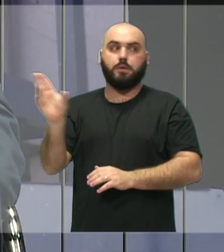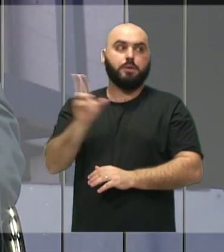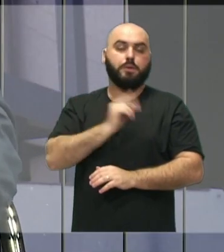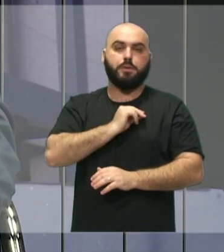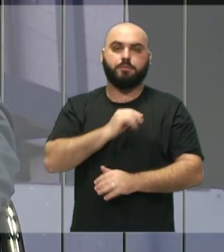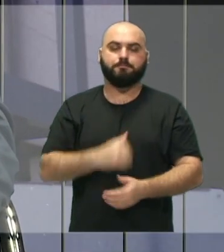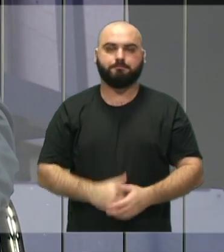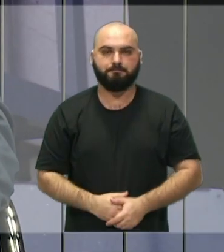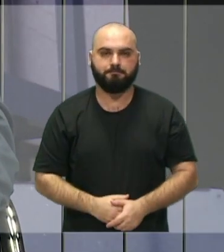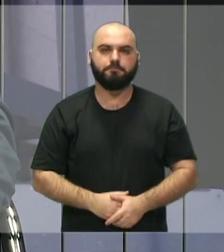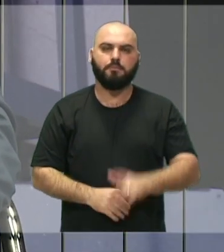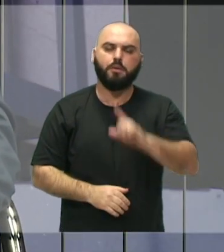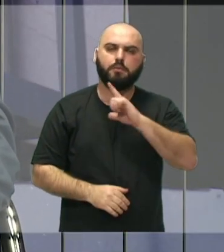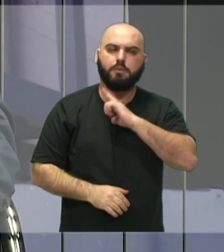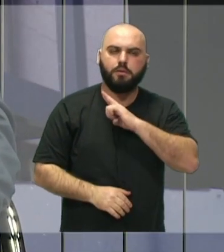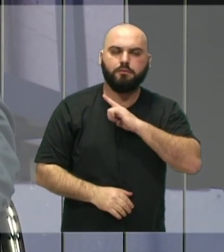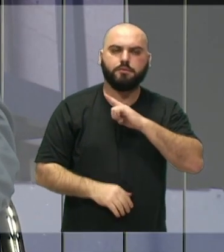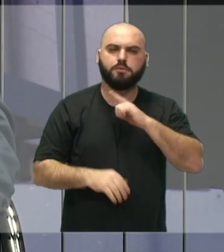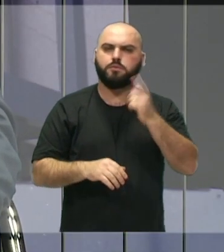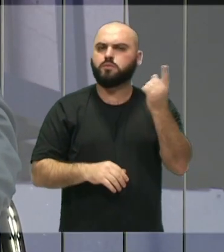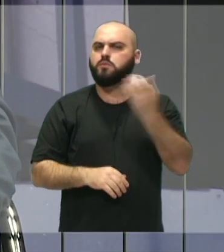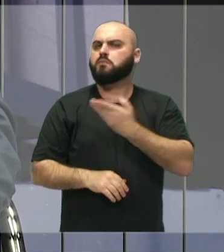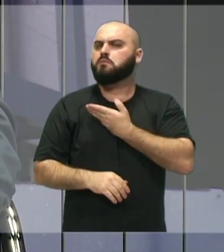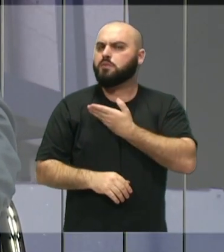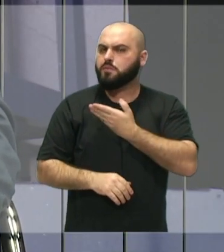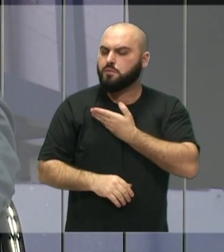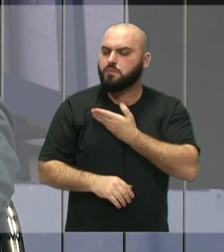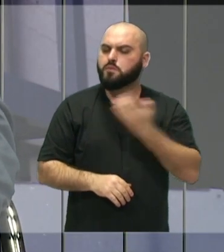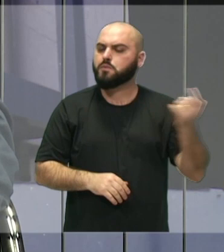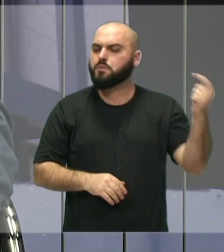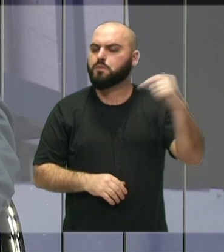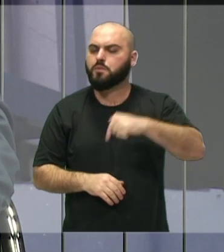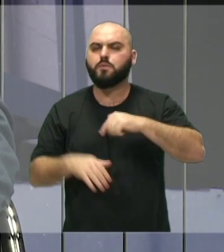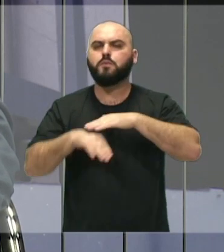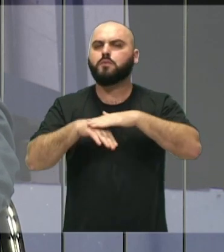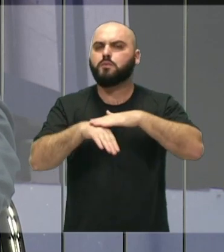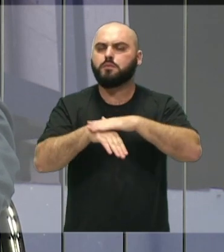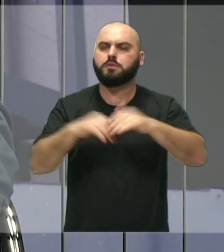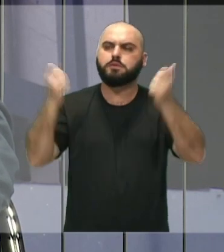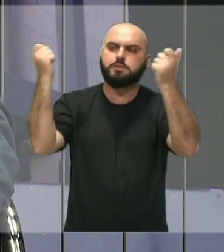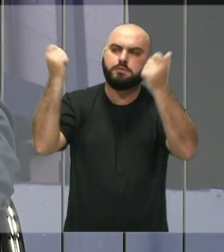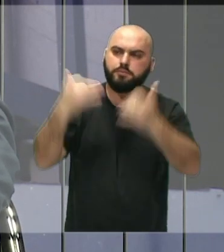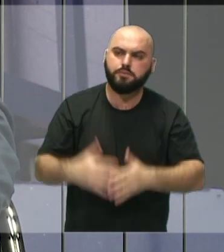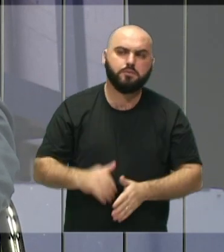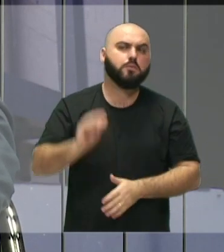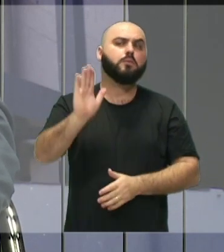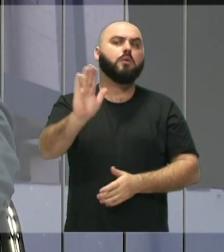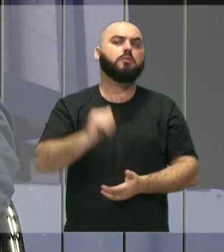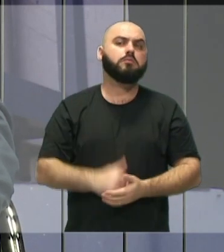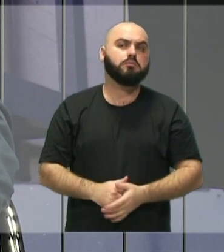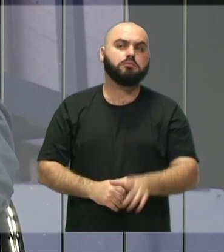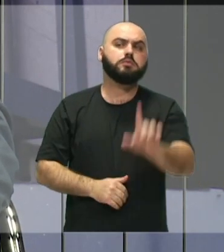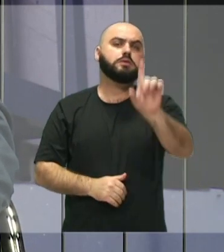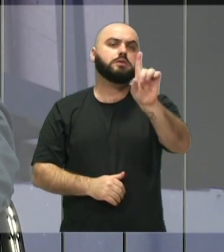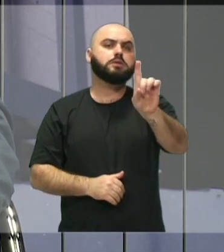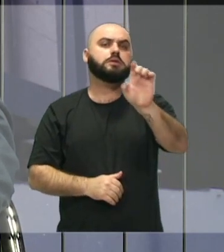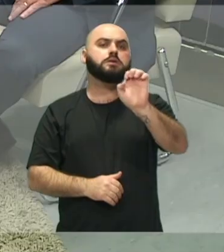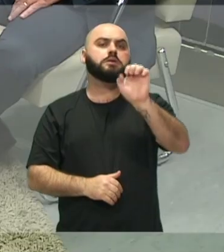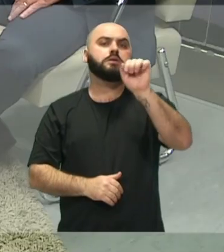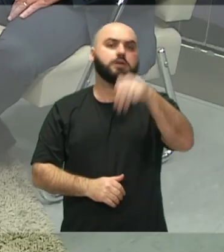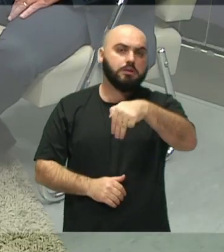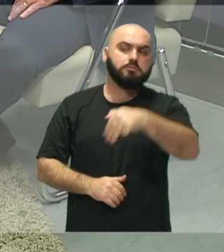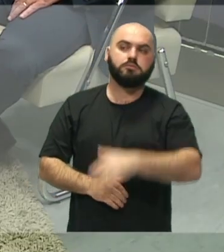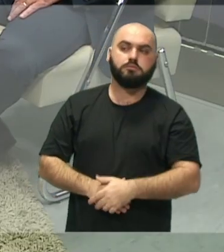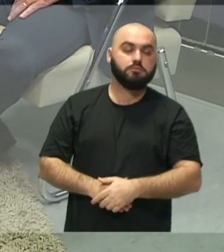uma conversa, através de um amigo, que disse, Paulo, quem sabe o Democratas, né? Foi aí que surge a origem